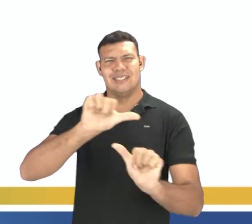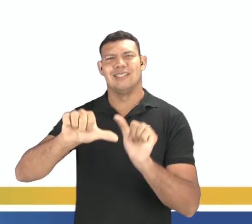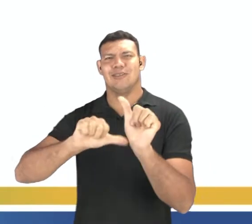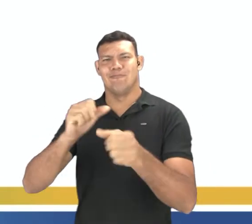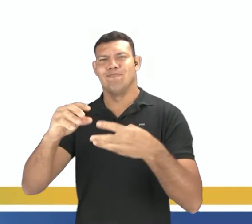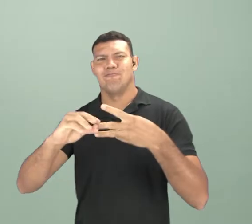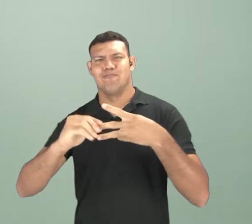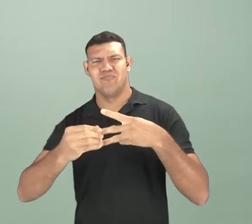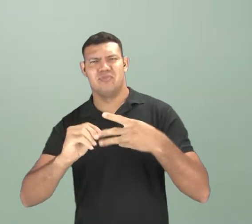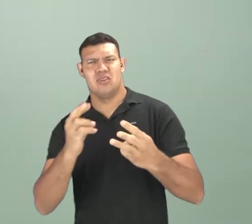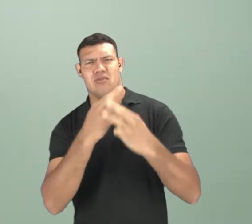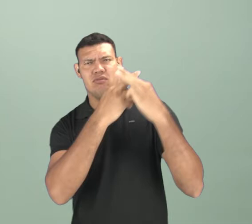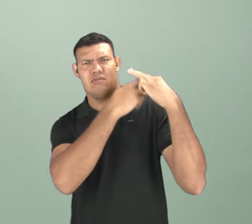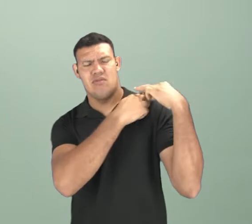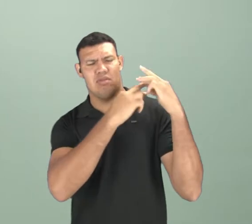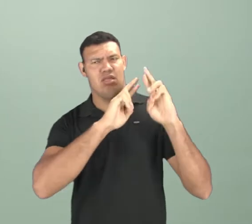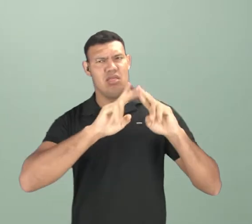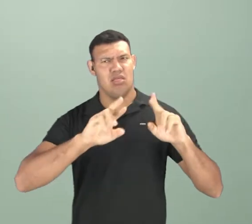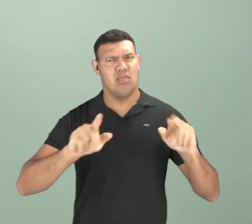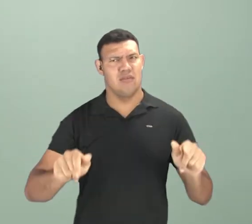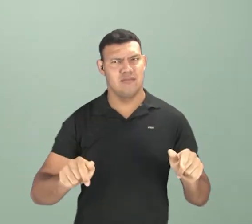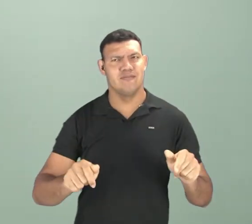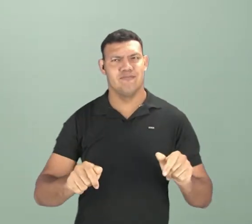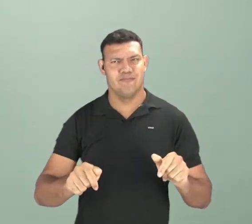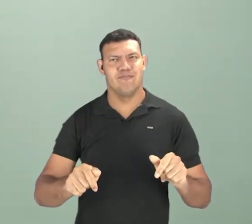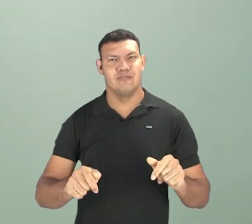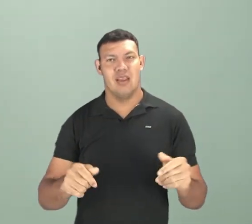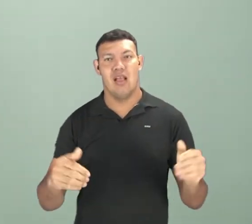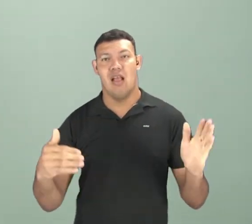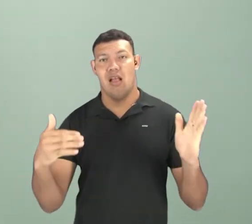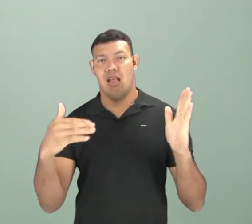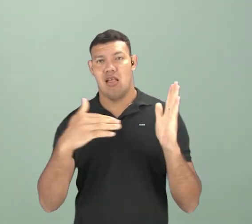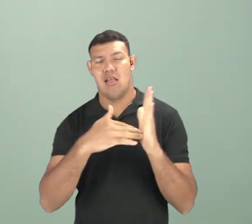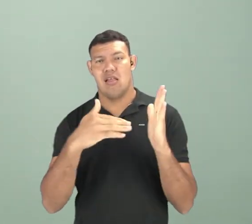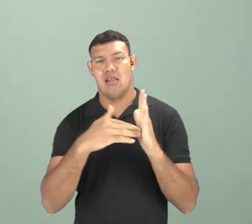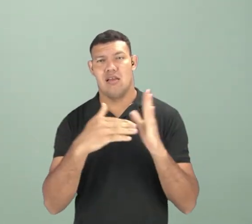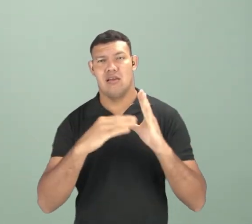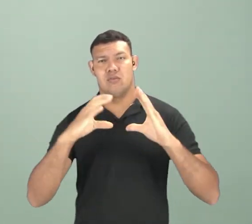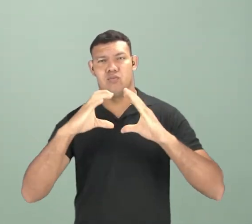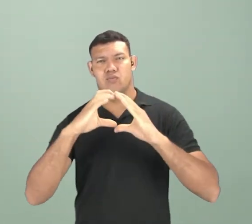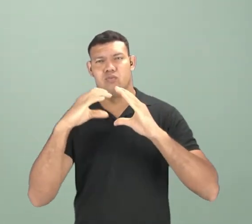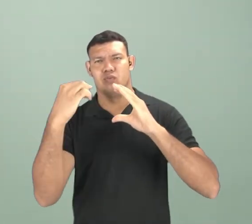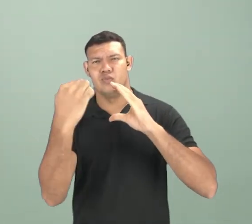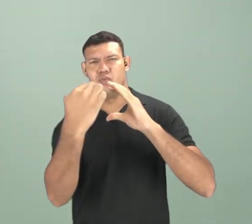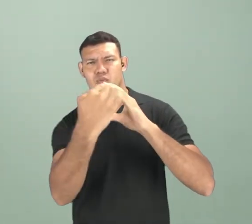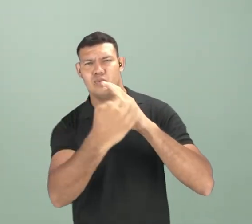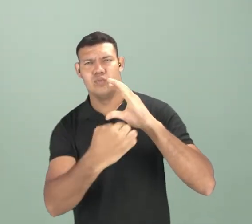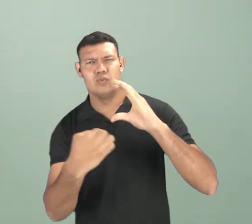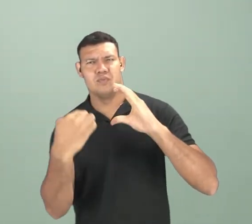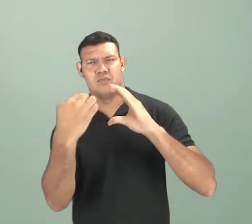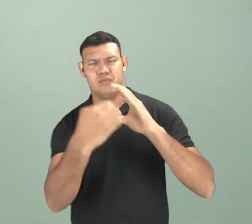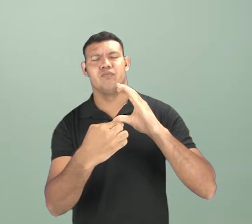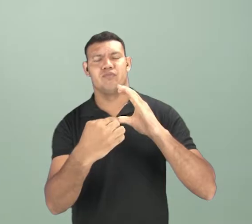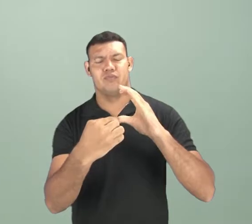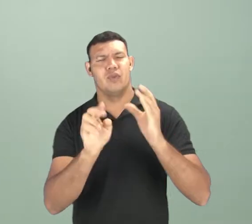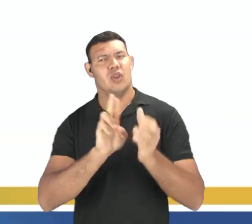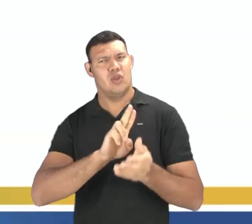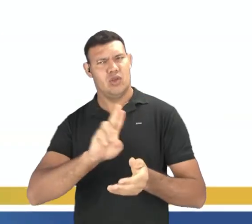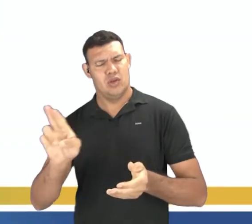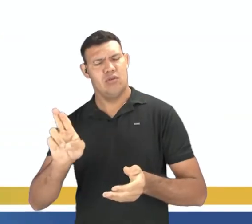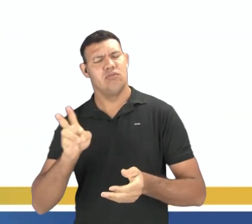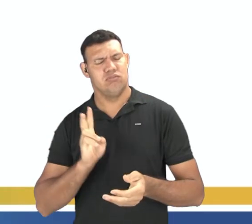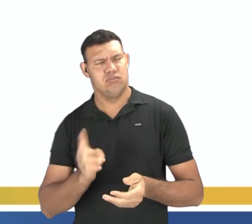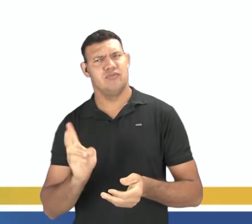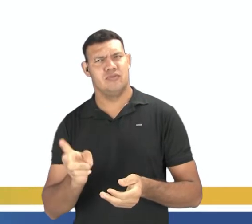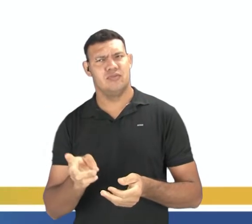com diferentes funções. Até a fase da blástula, as células embrionárias são chamadas de células-tronco, que